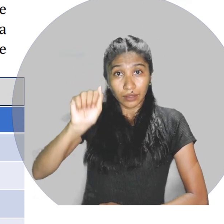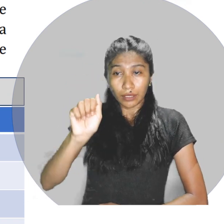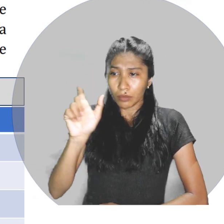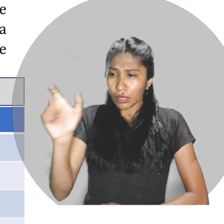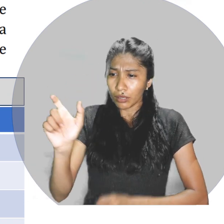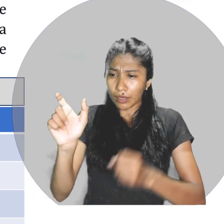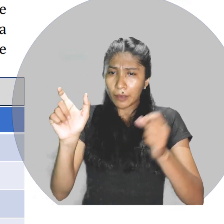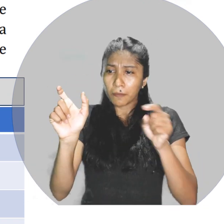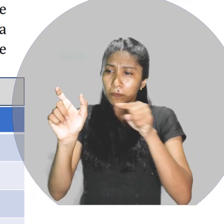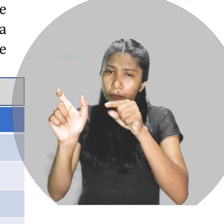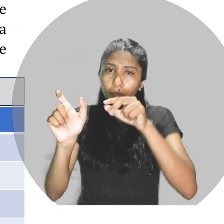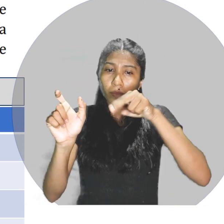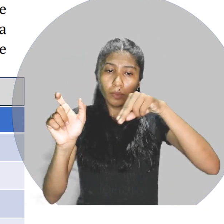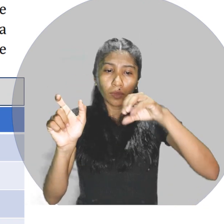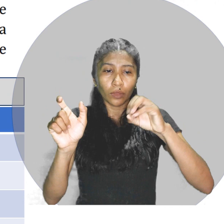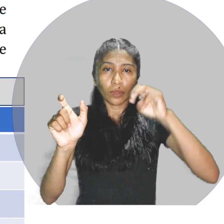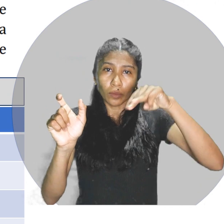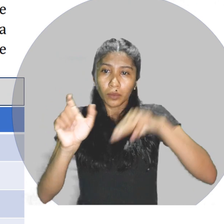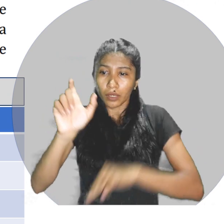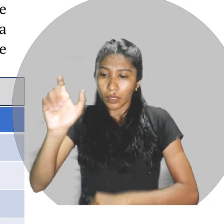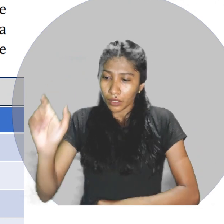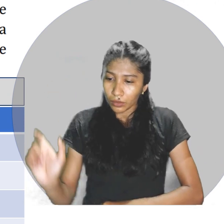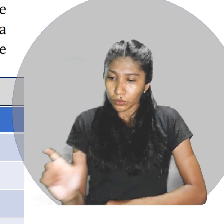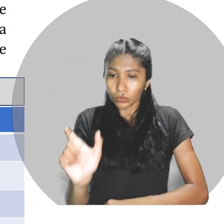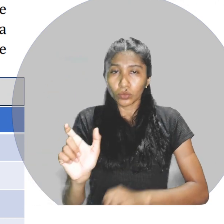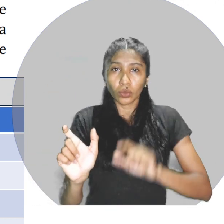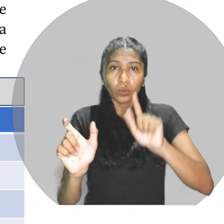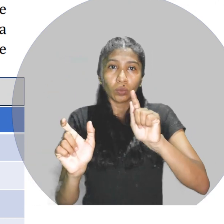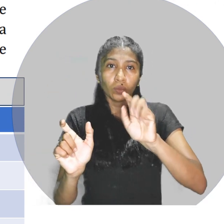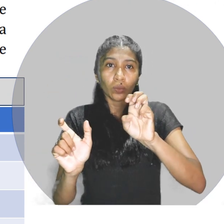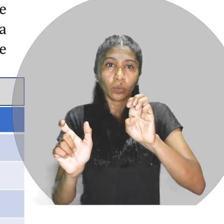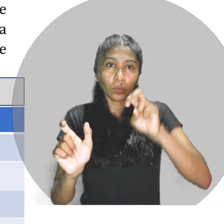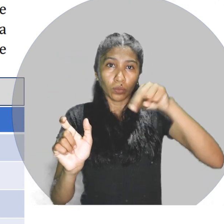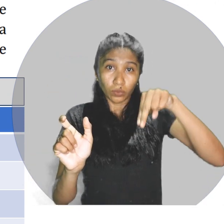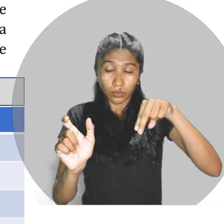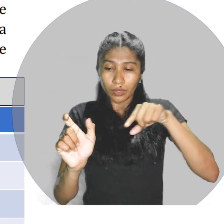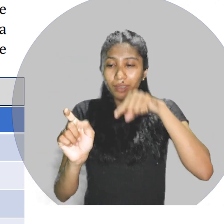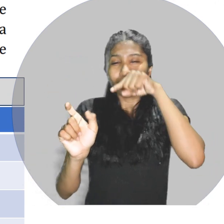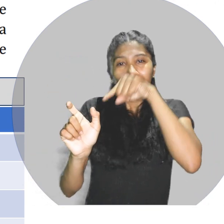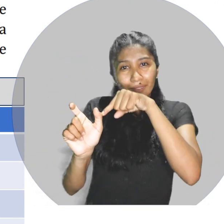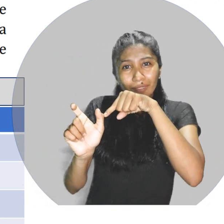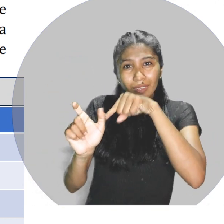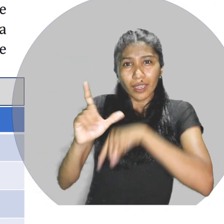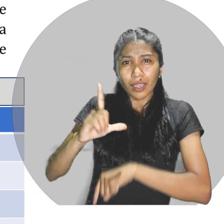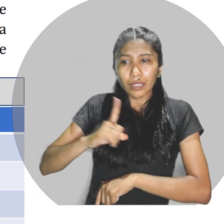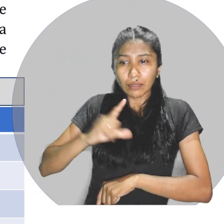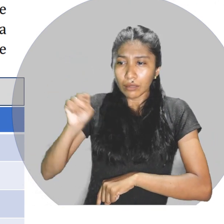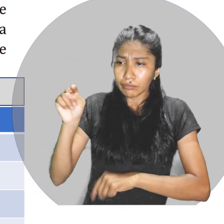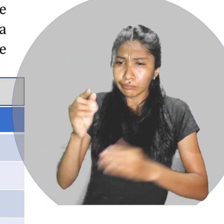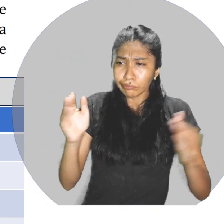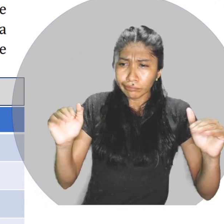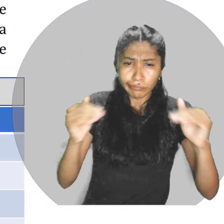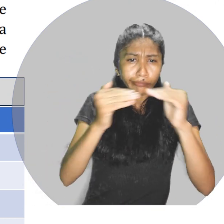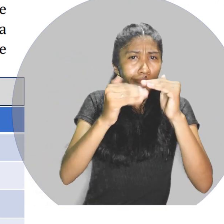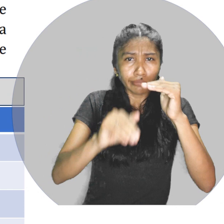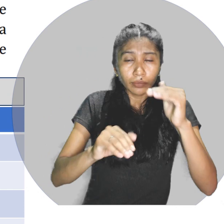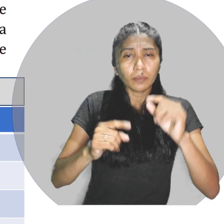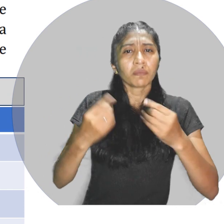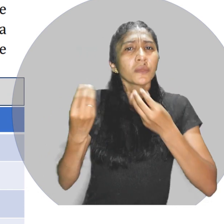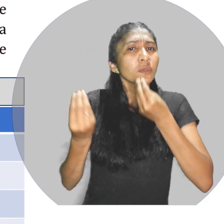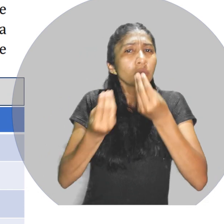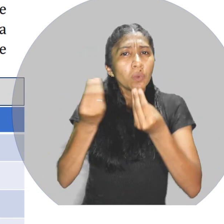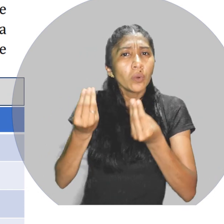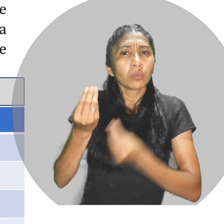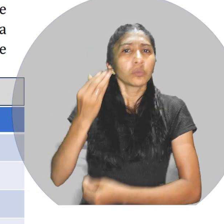duas sílabas no genitivo. Por isso, nós temos aqui um imparisilábico. Mas como o